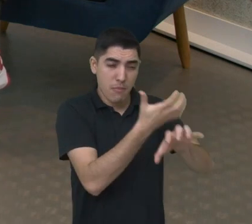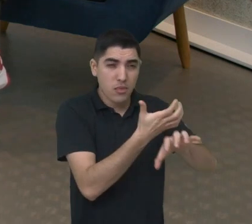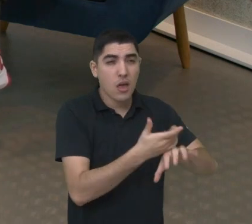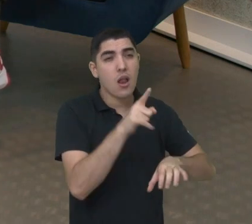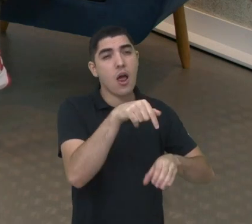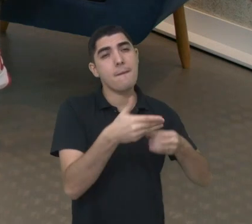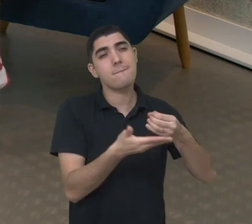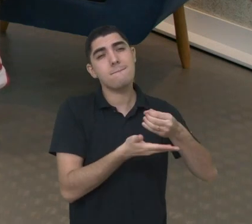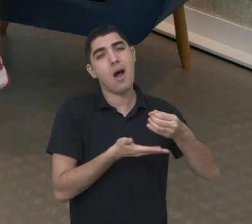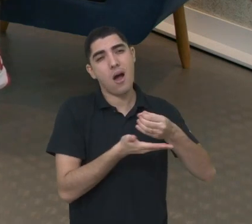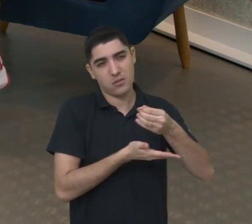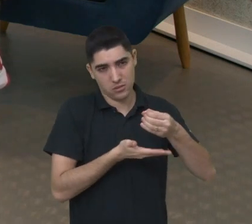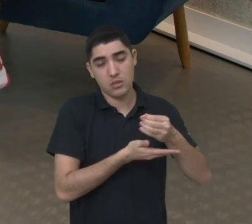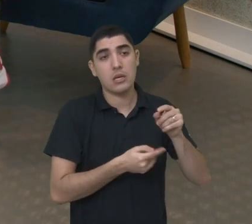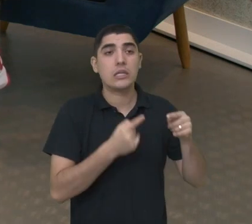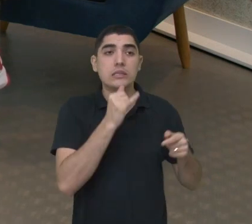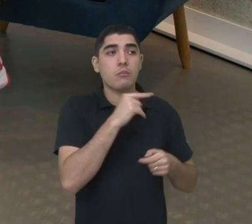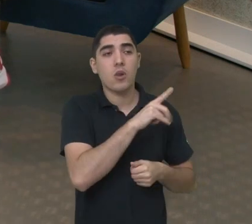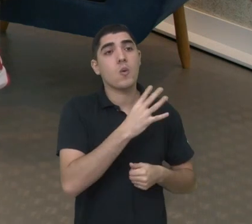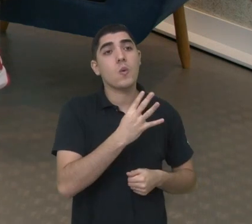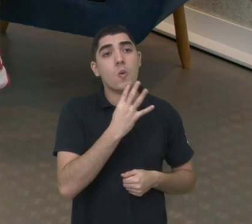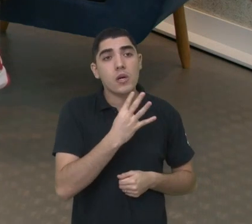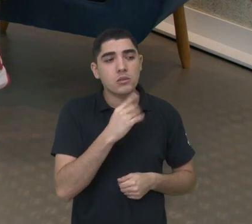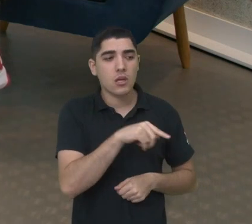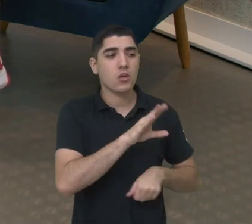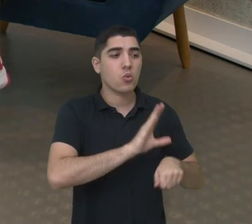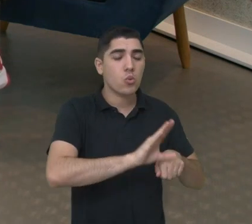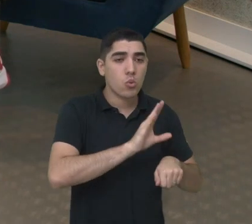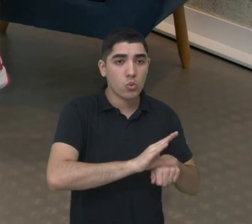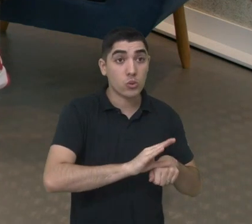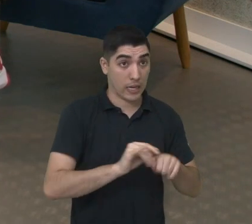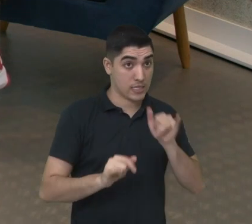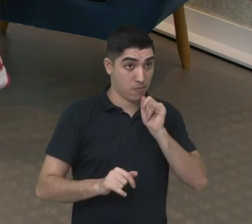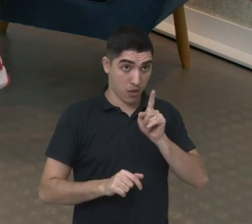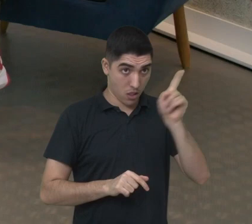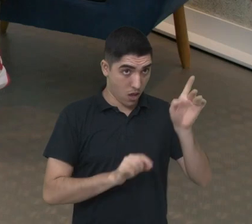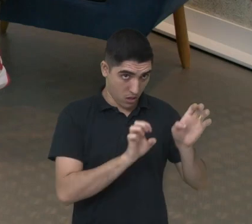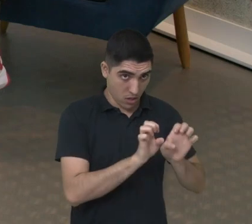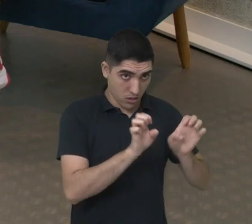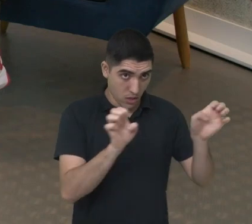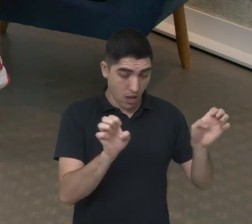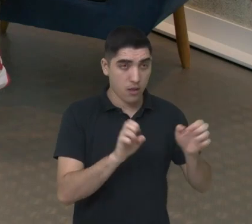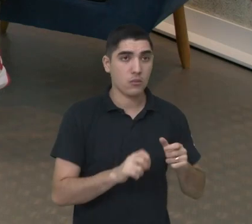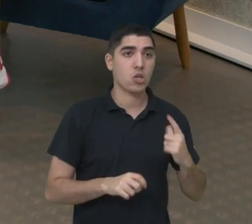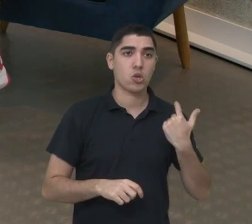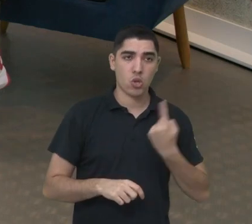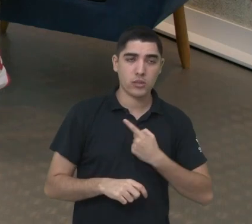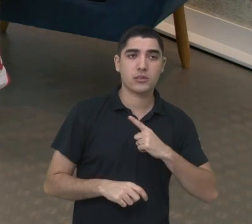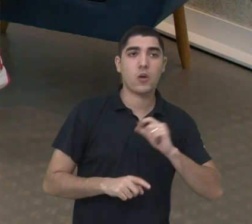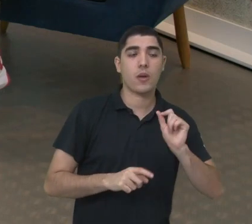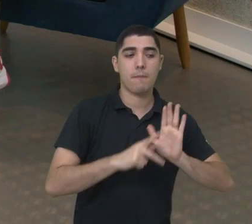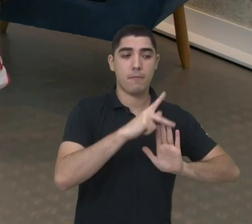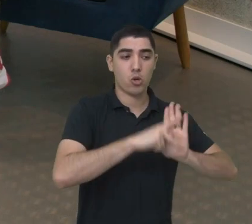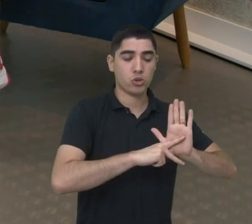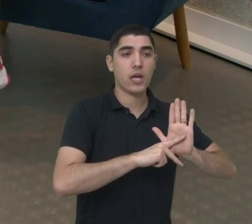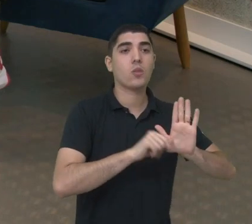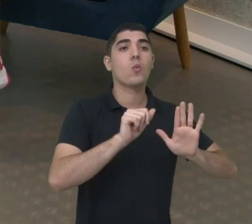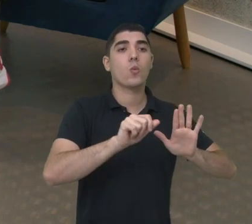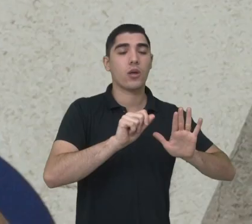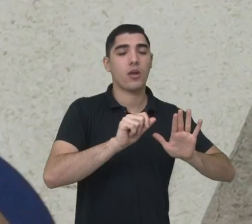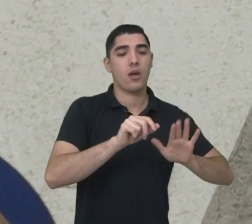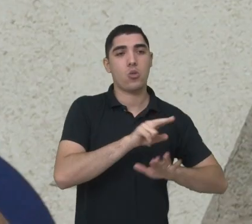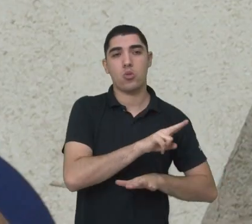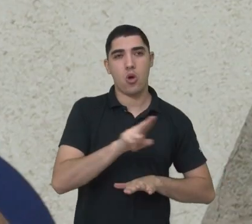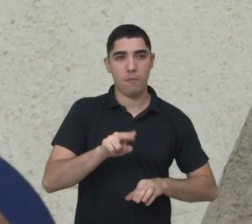assim de base mesmo, né, assim, para ele conhecer o curso. Interessante que, né, na ETEP nós temos lá uma disciplina, um projeto chamado